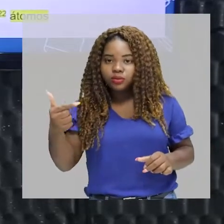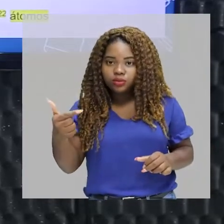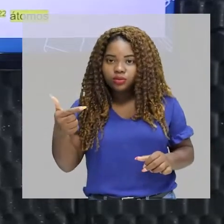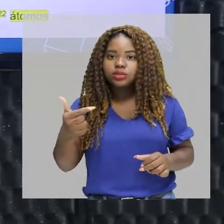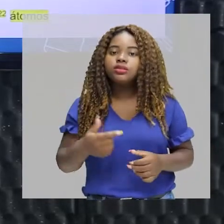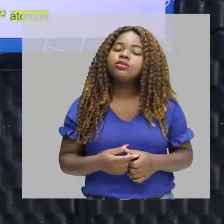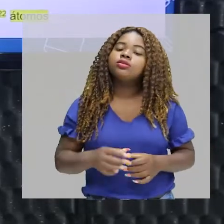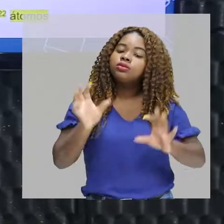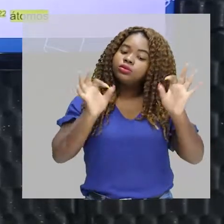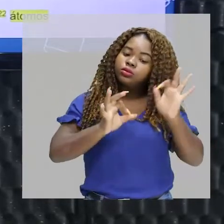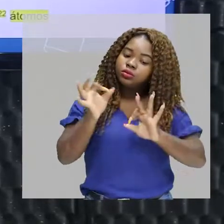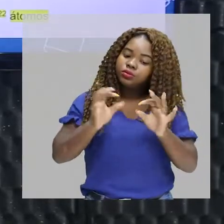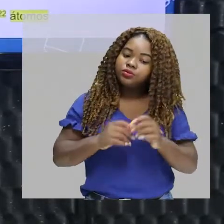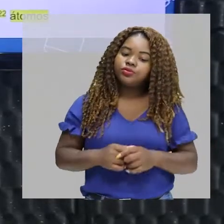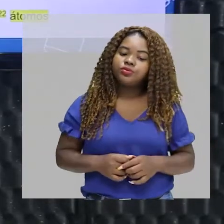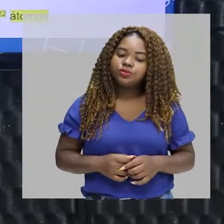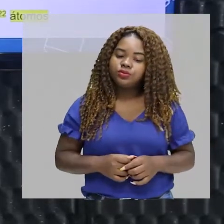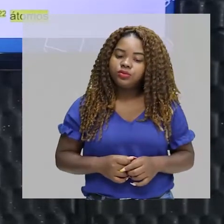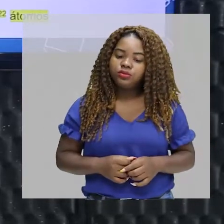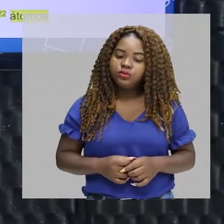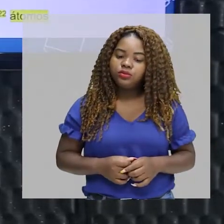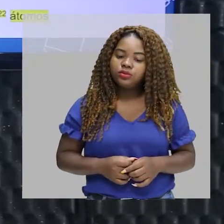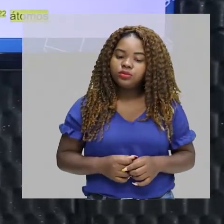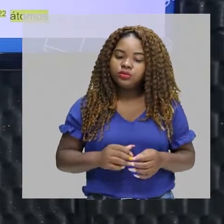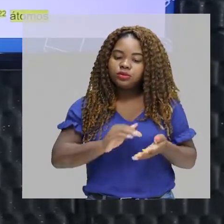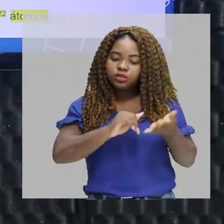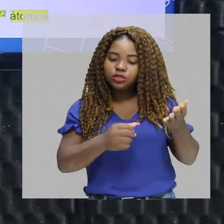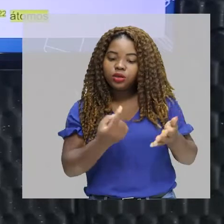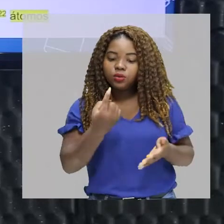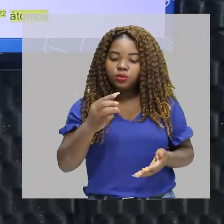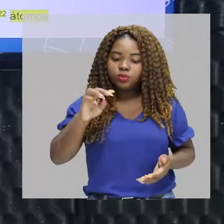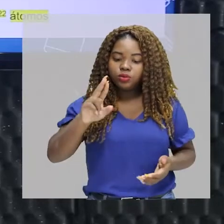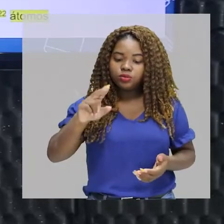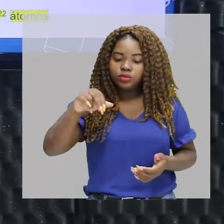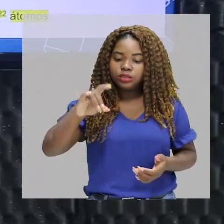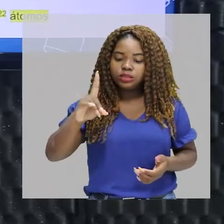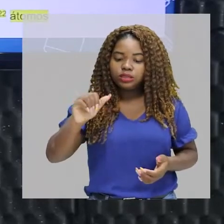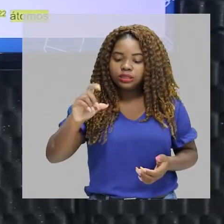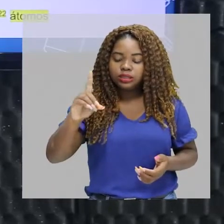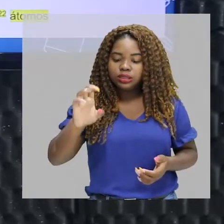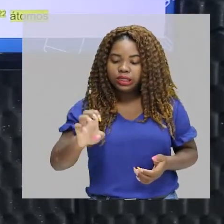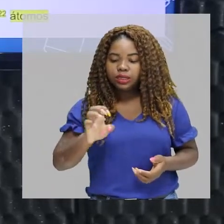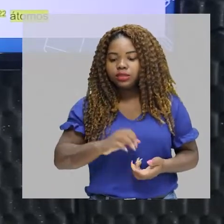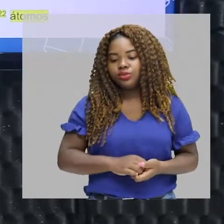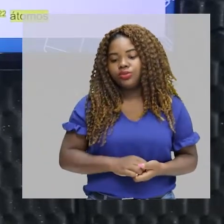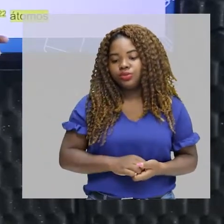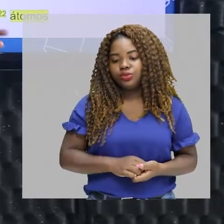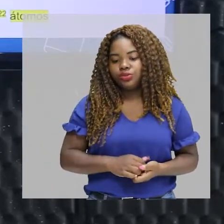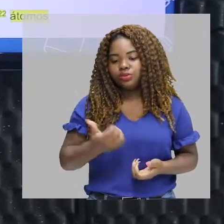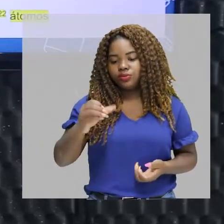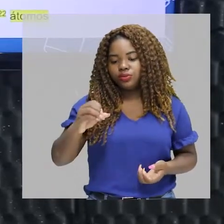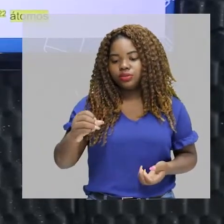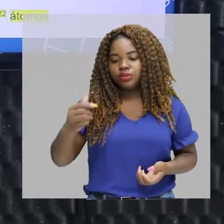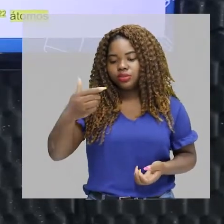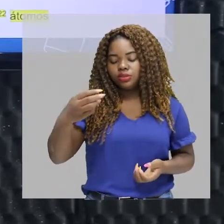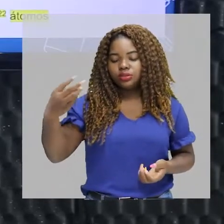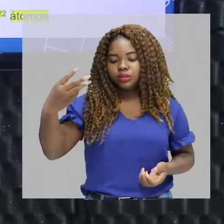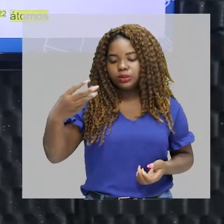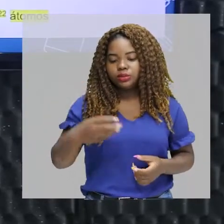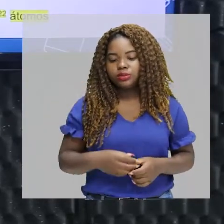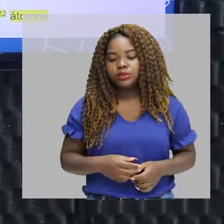operação, nós vamos diminuir em uma unidade a potência. 23 menos 1,